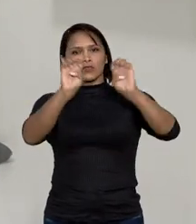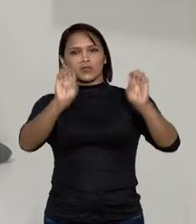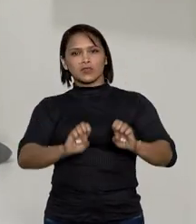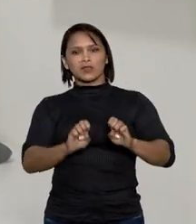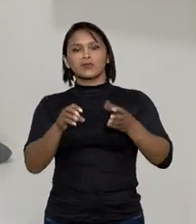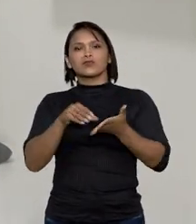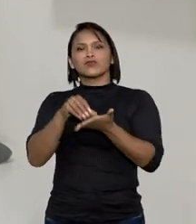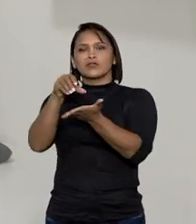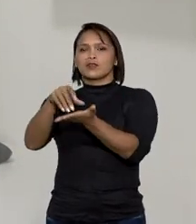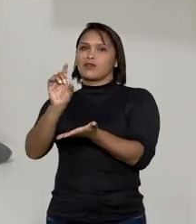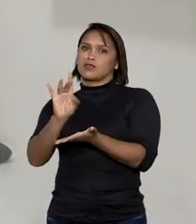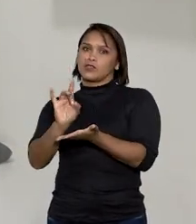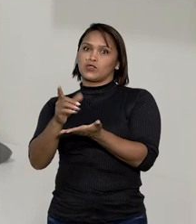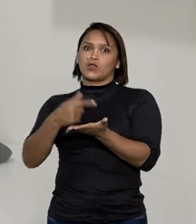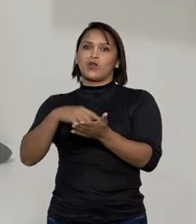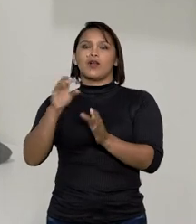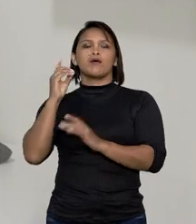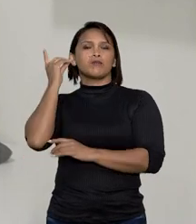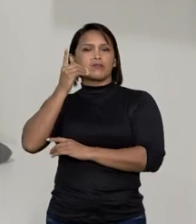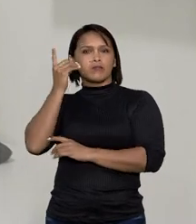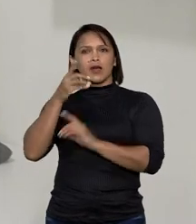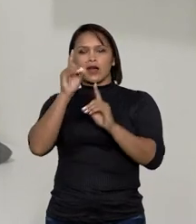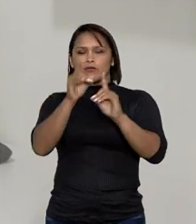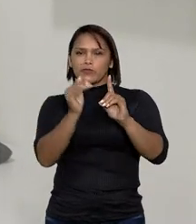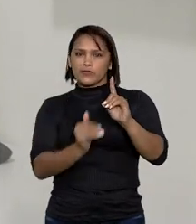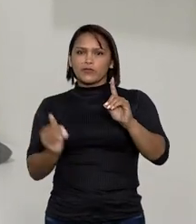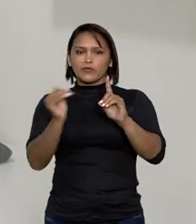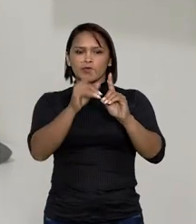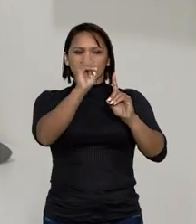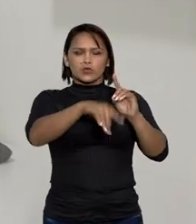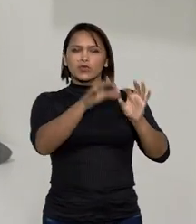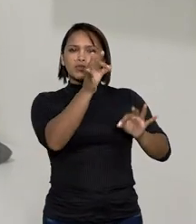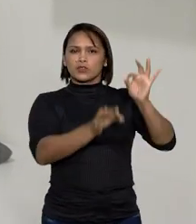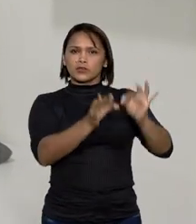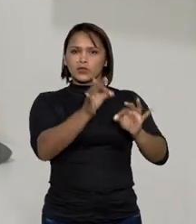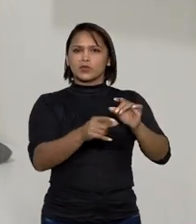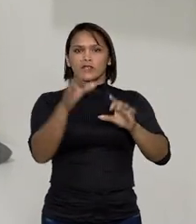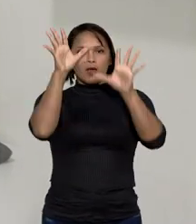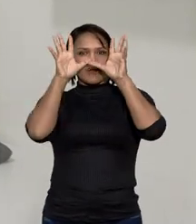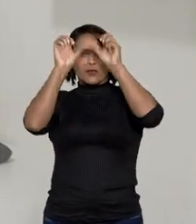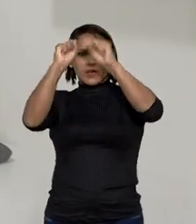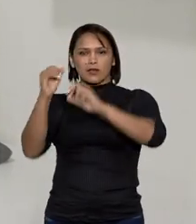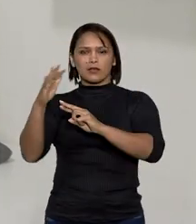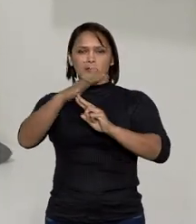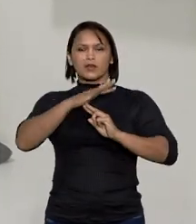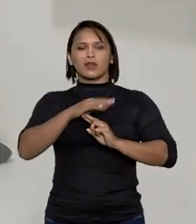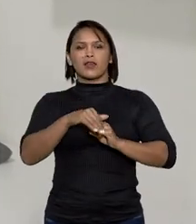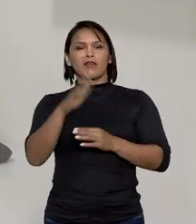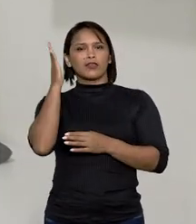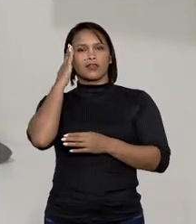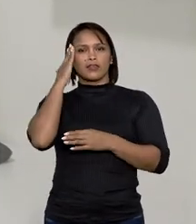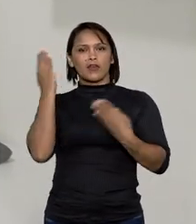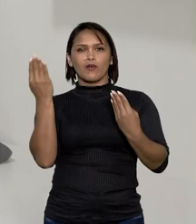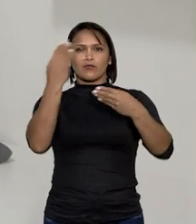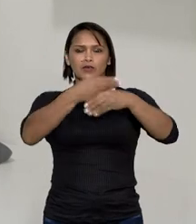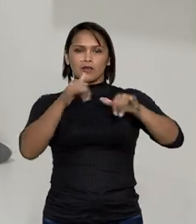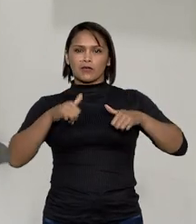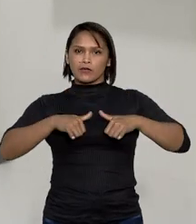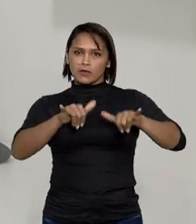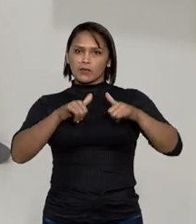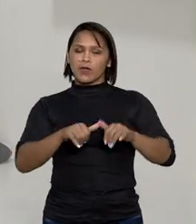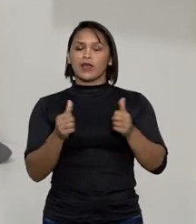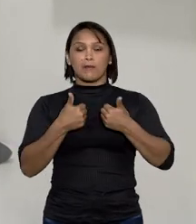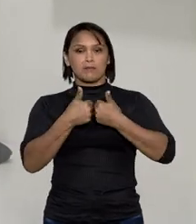o delivery a desembargadora responsável pelo caso no Tribunal de Justiça do Paraná entendeu que o fechamento de mercados